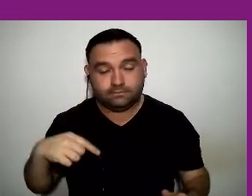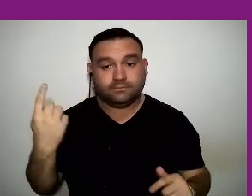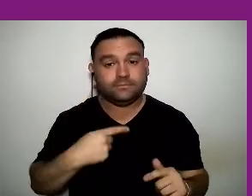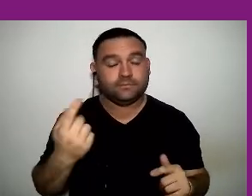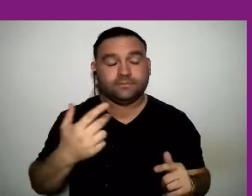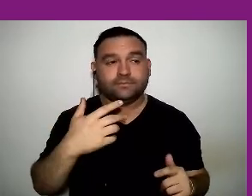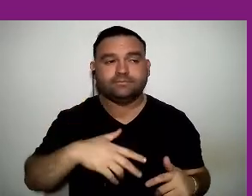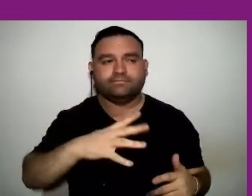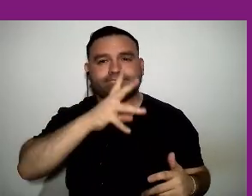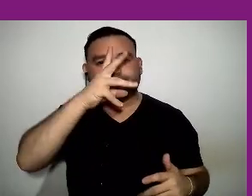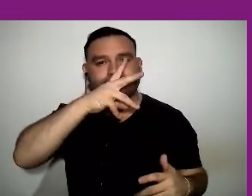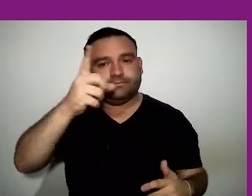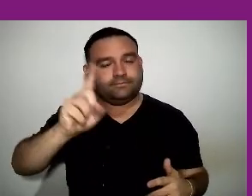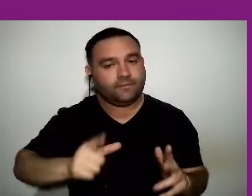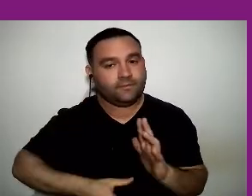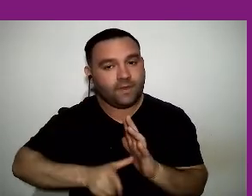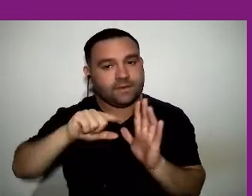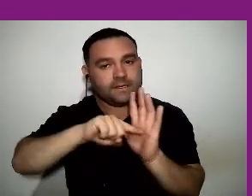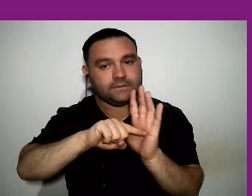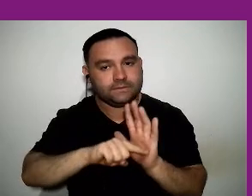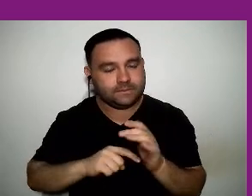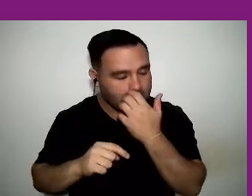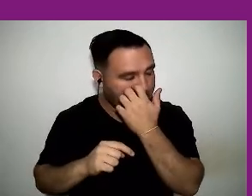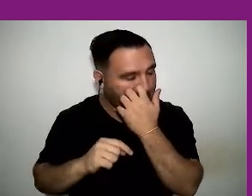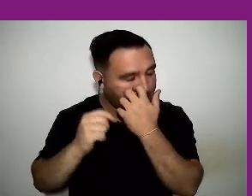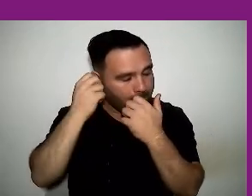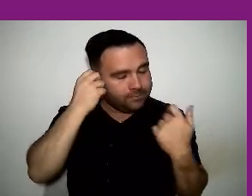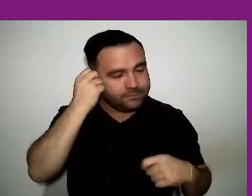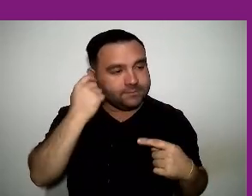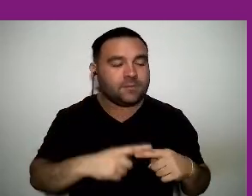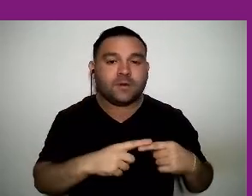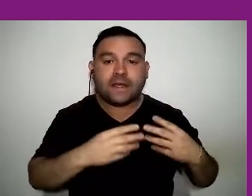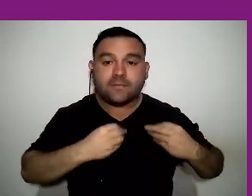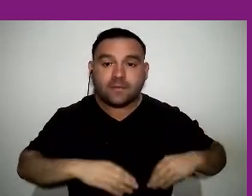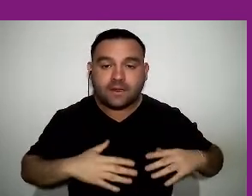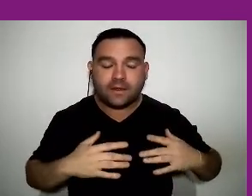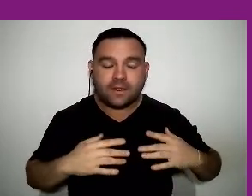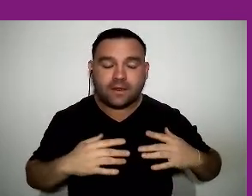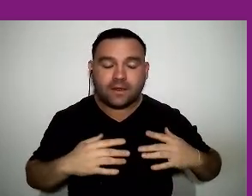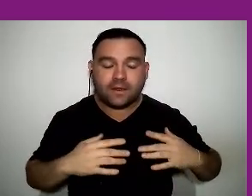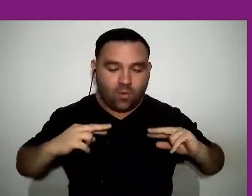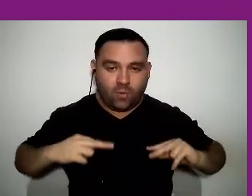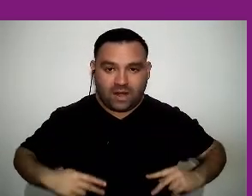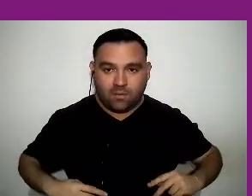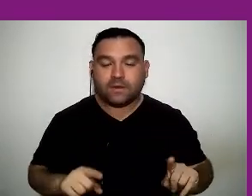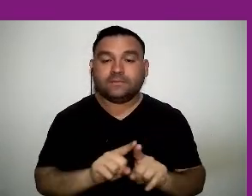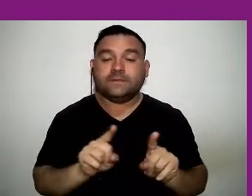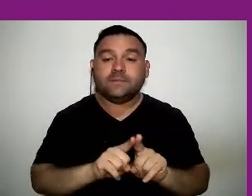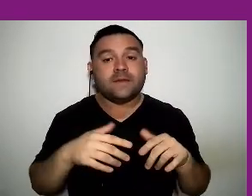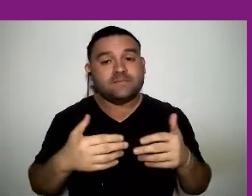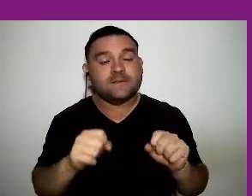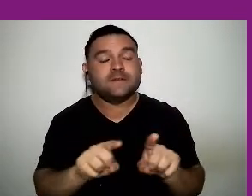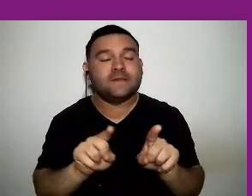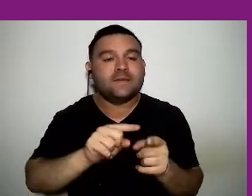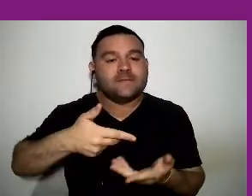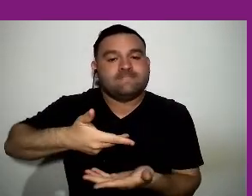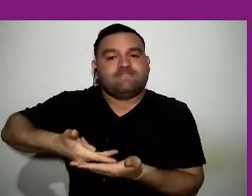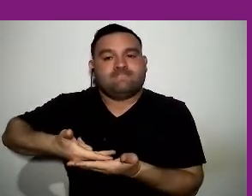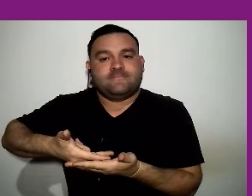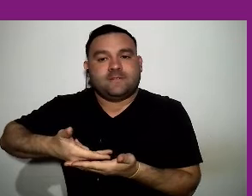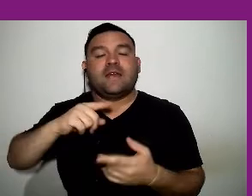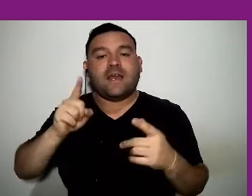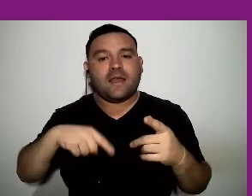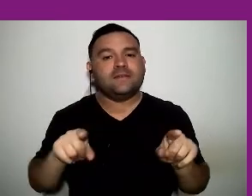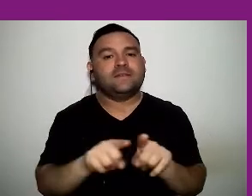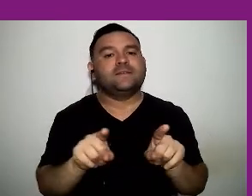elas cegas pelo potencial de lesão de pneumotórax, ou você pode usar a posição prona, que não deixa de